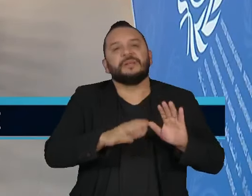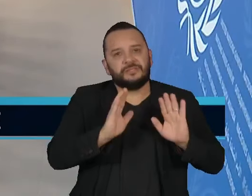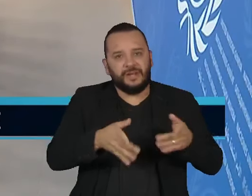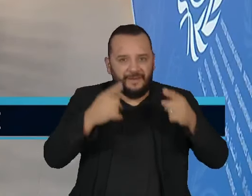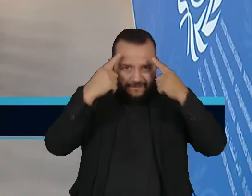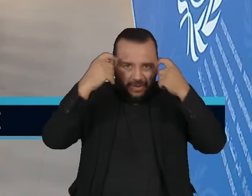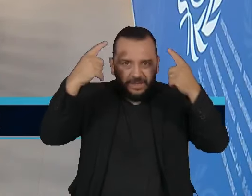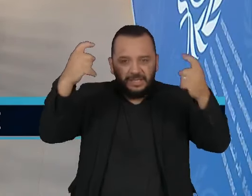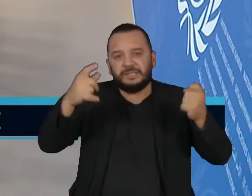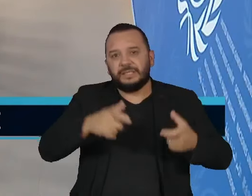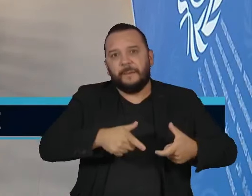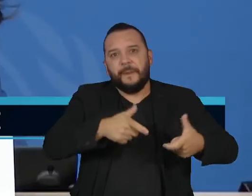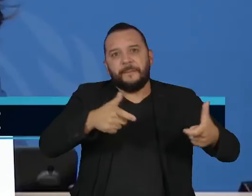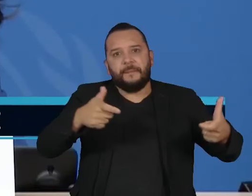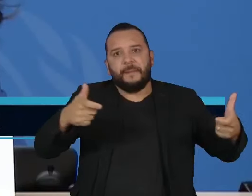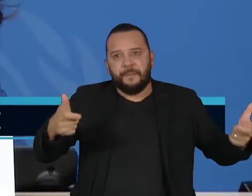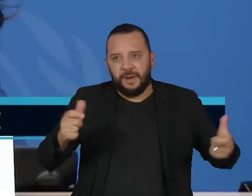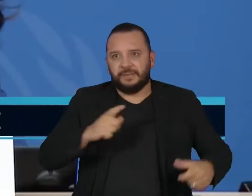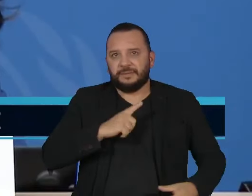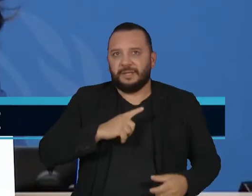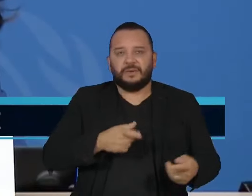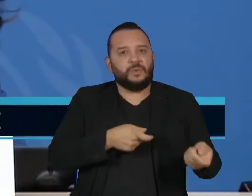violência sem precedentes.